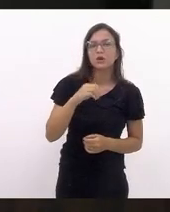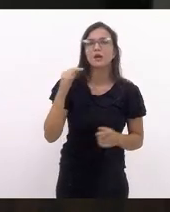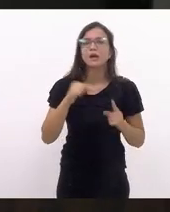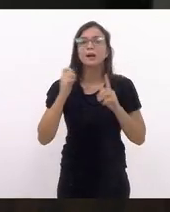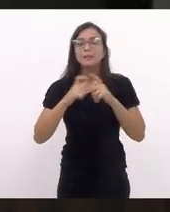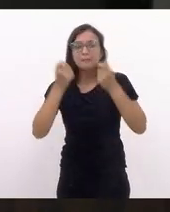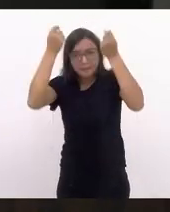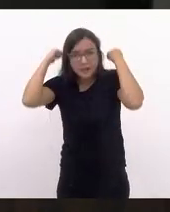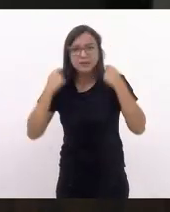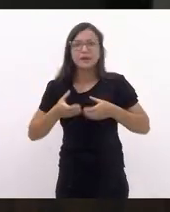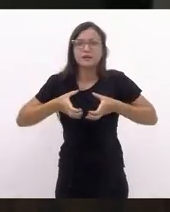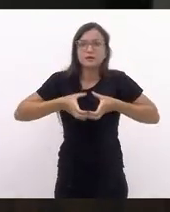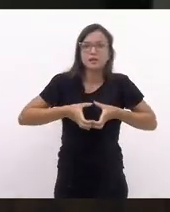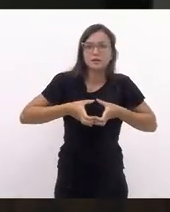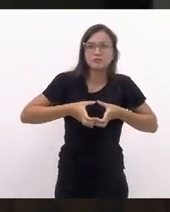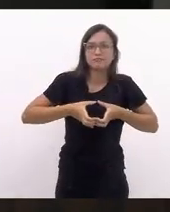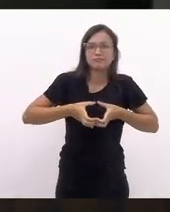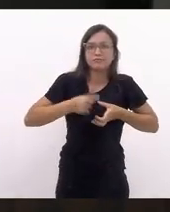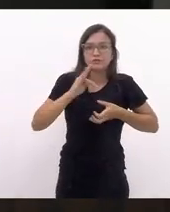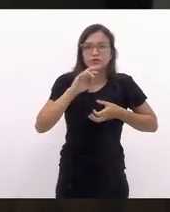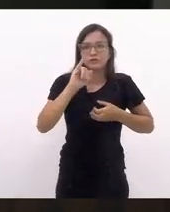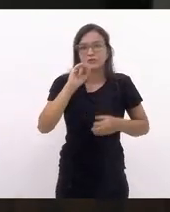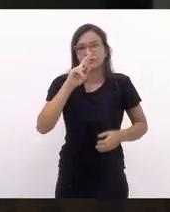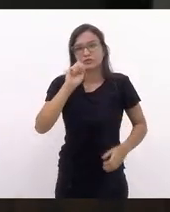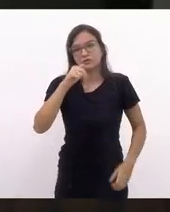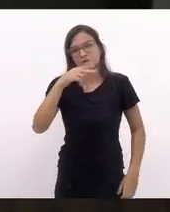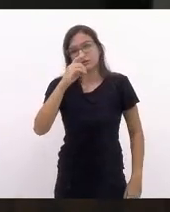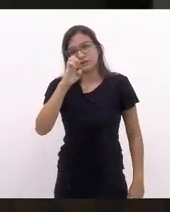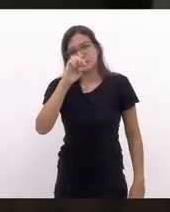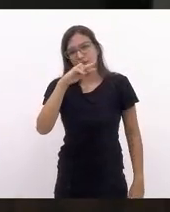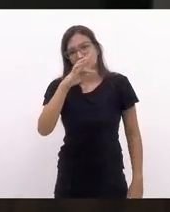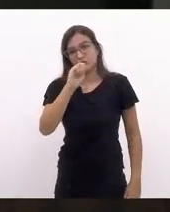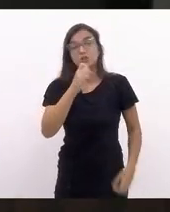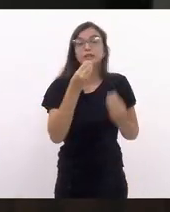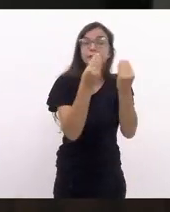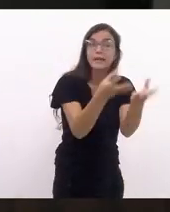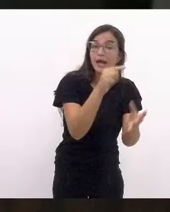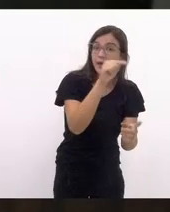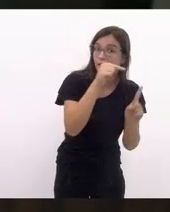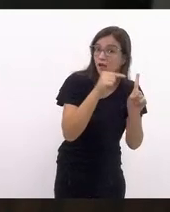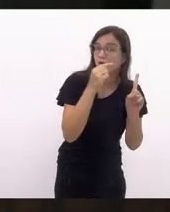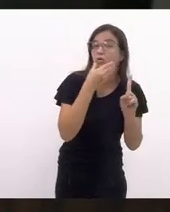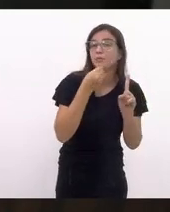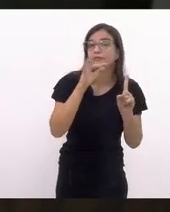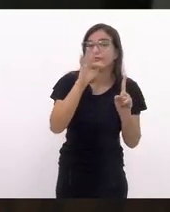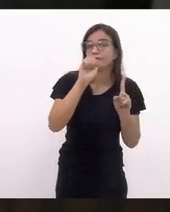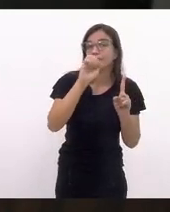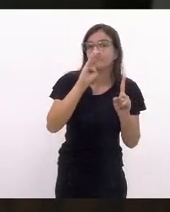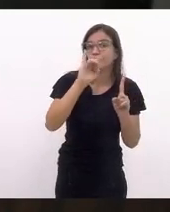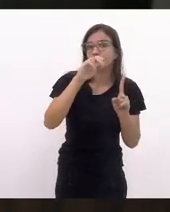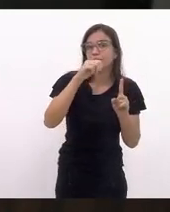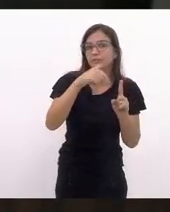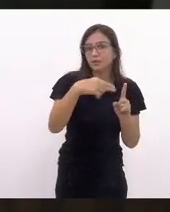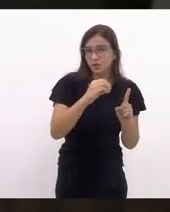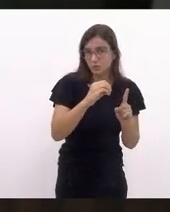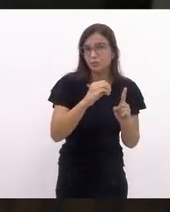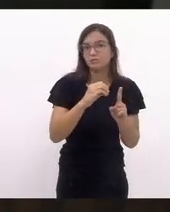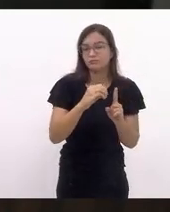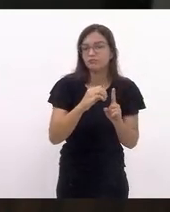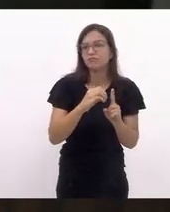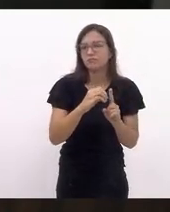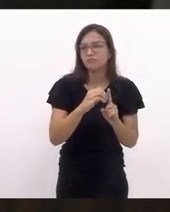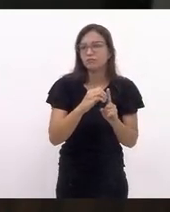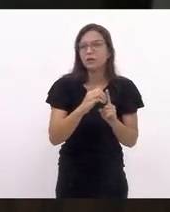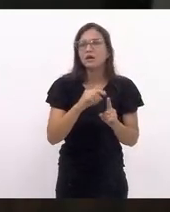ao Excelentíssimo Senhor Fabiano Fonseca de Souza parecer da comissão de normas internas e proposições